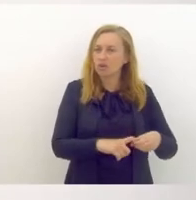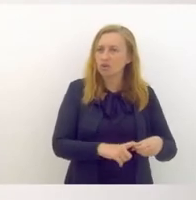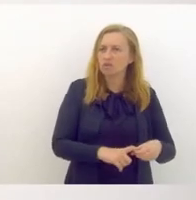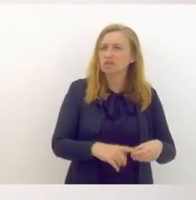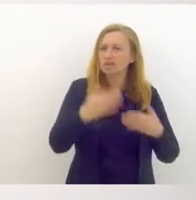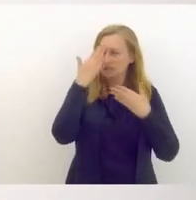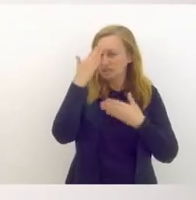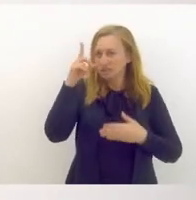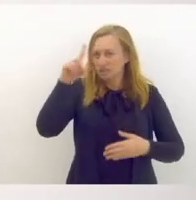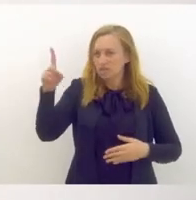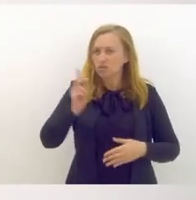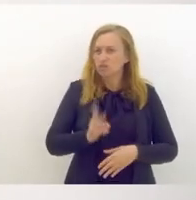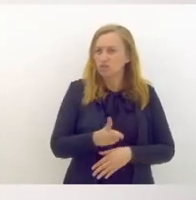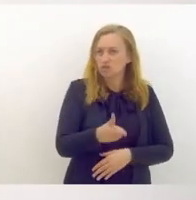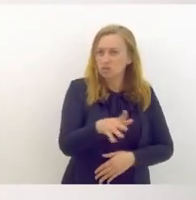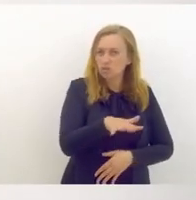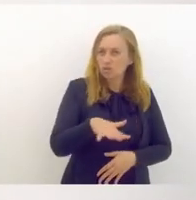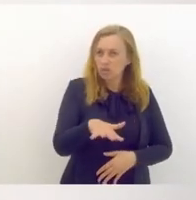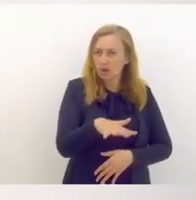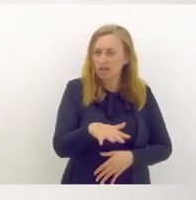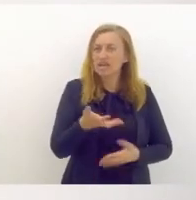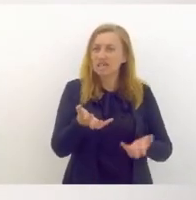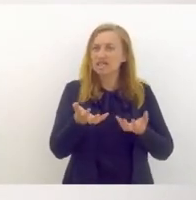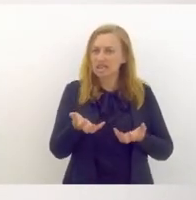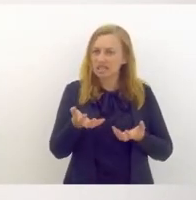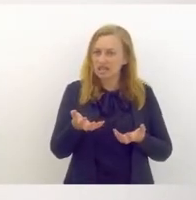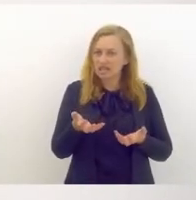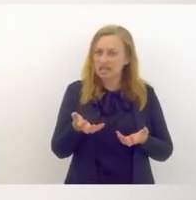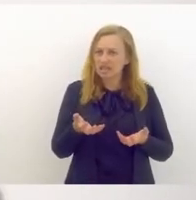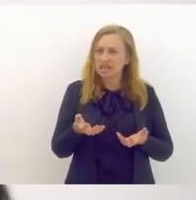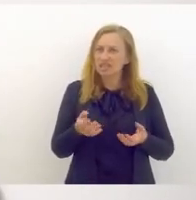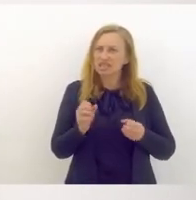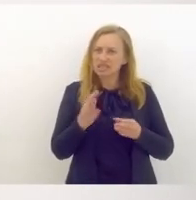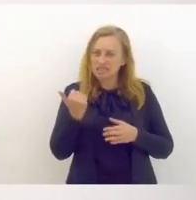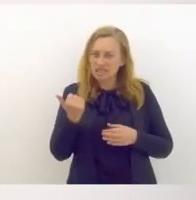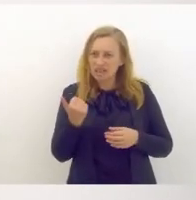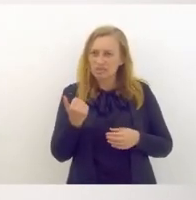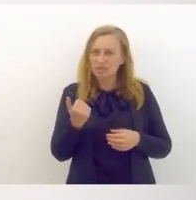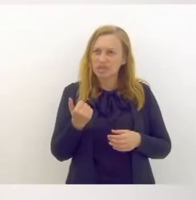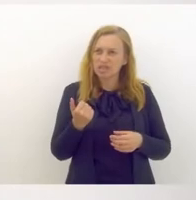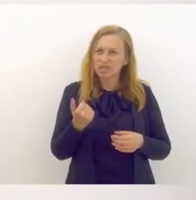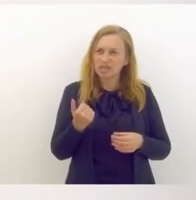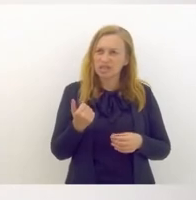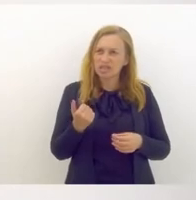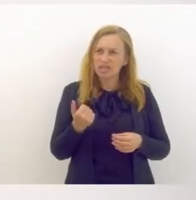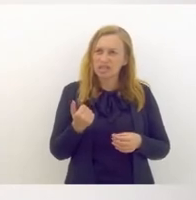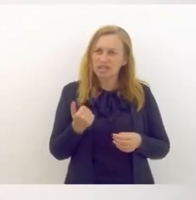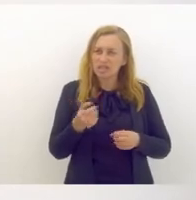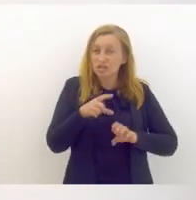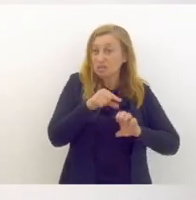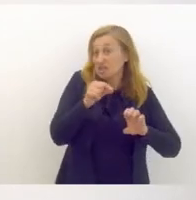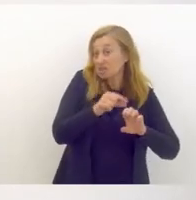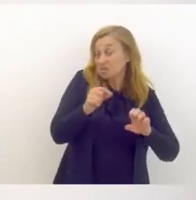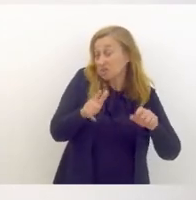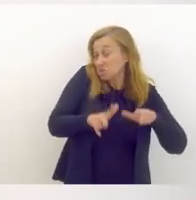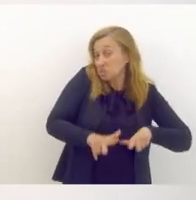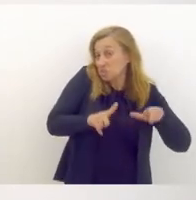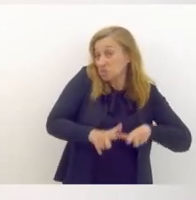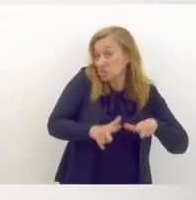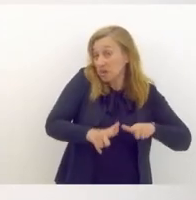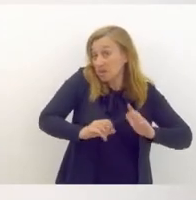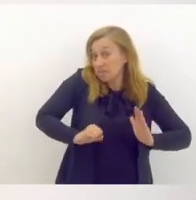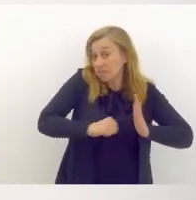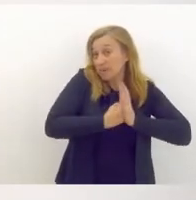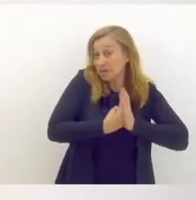ela continua como área. Queriam fazer, sabe aquela zona de amortecimento? Um grande empreendimento, impactar, e lá